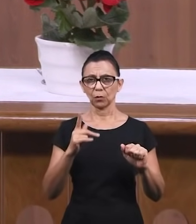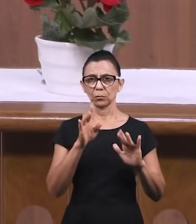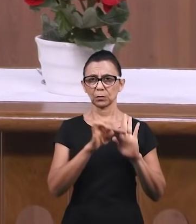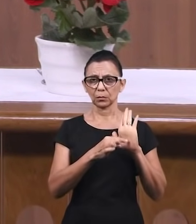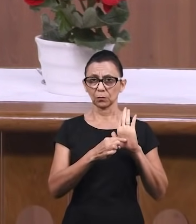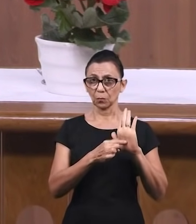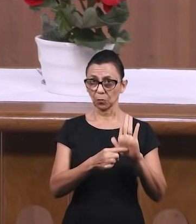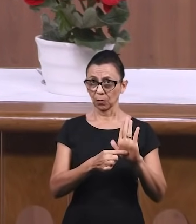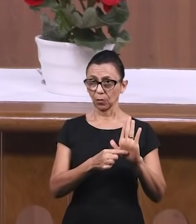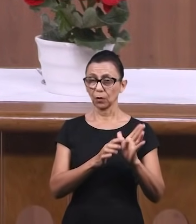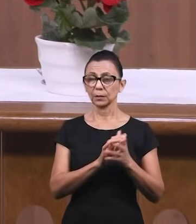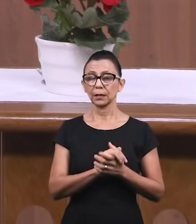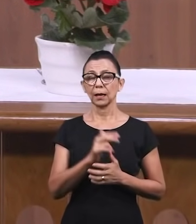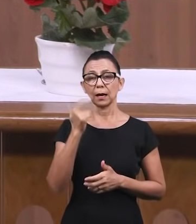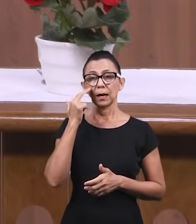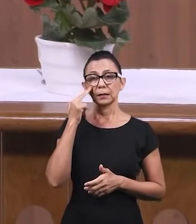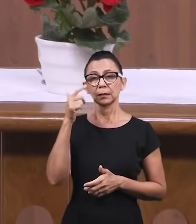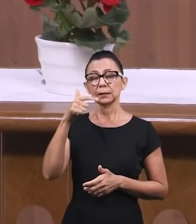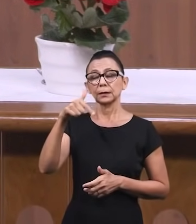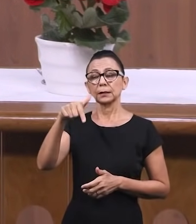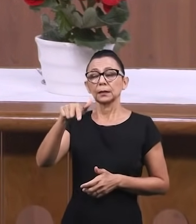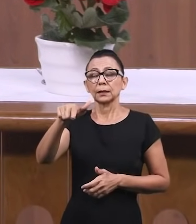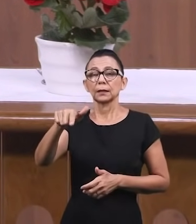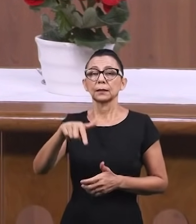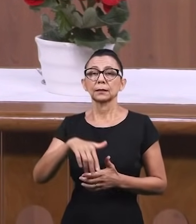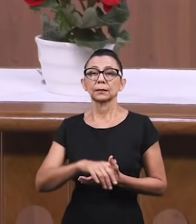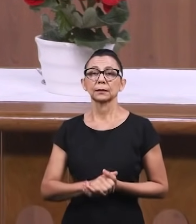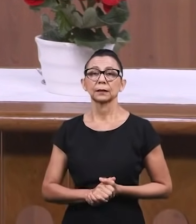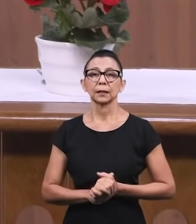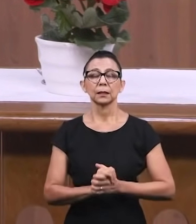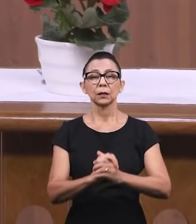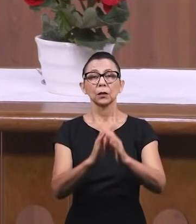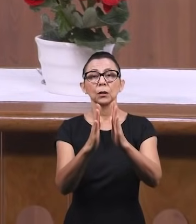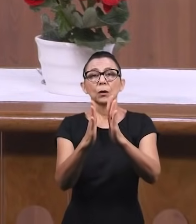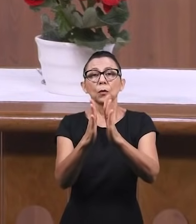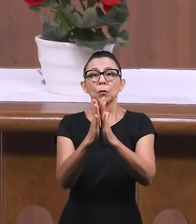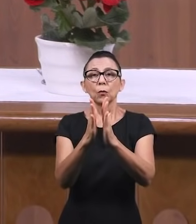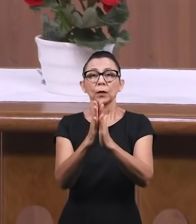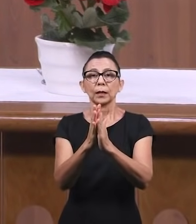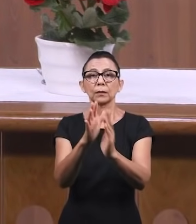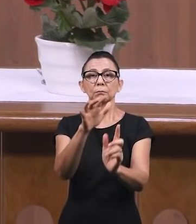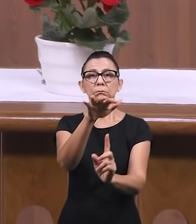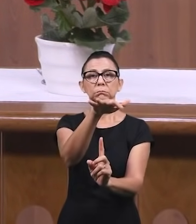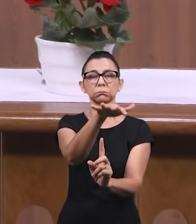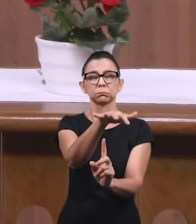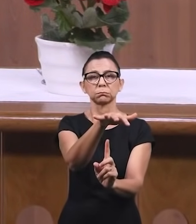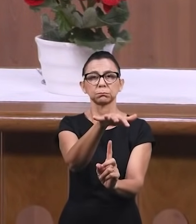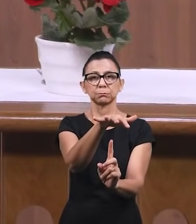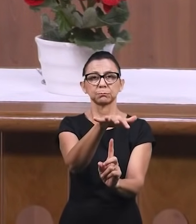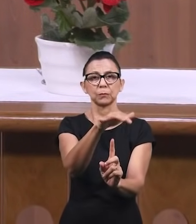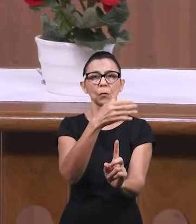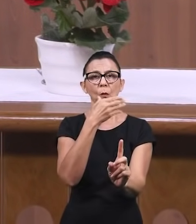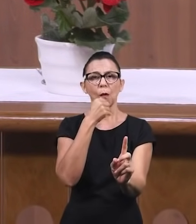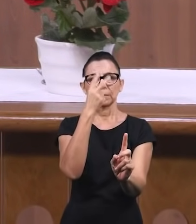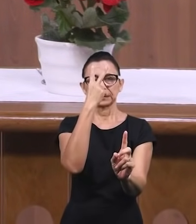e orando por ele, aconteceria com Saulo o seguinte: ele